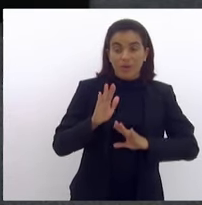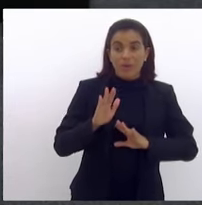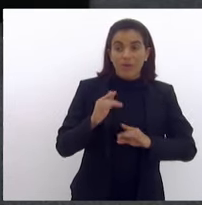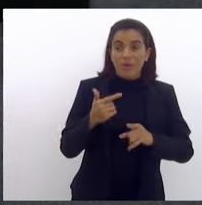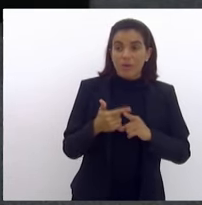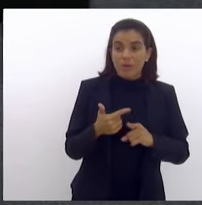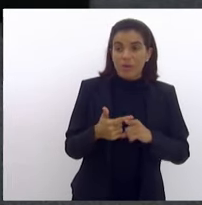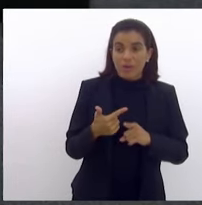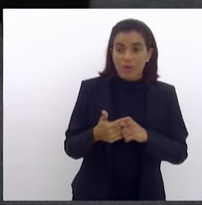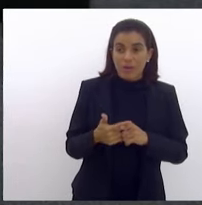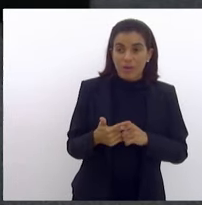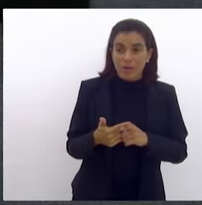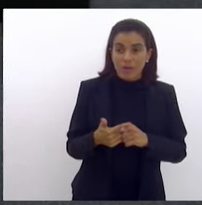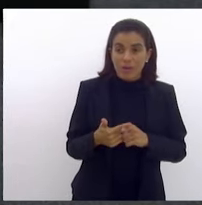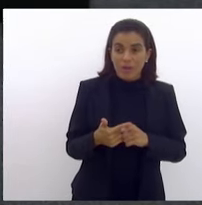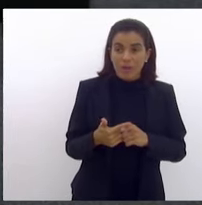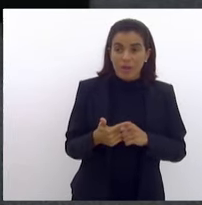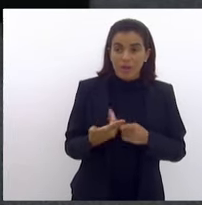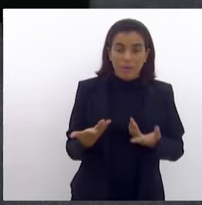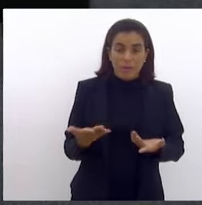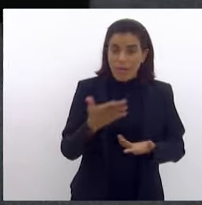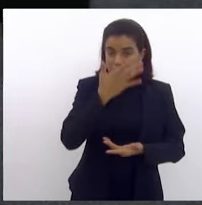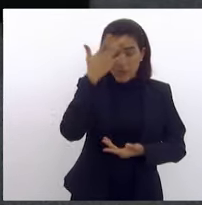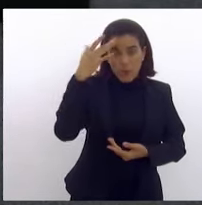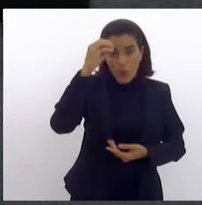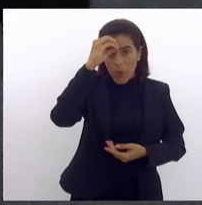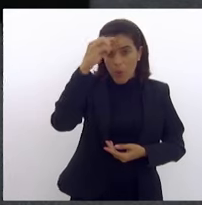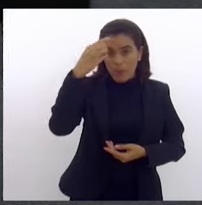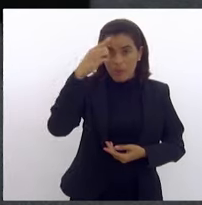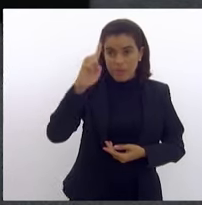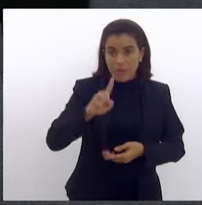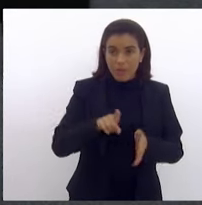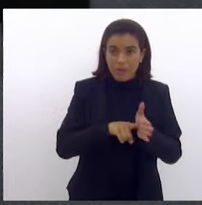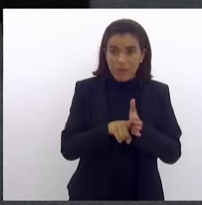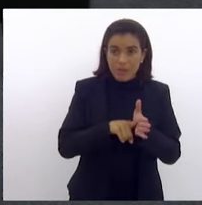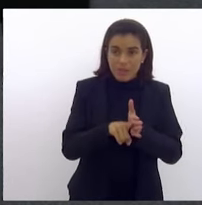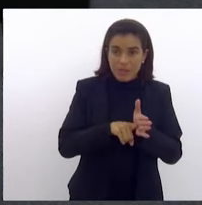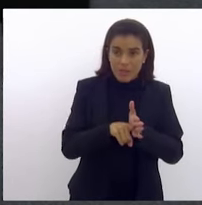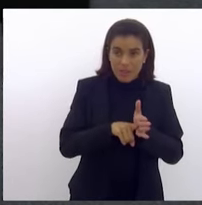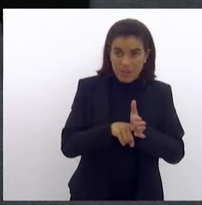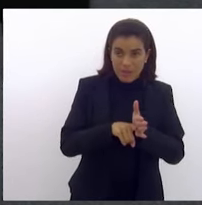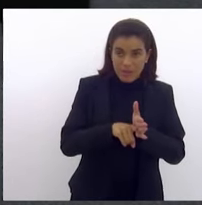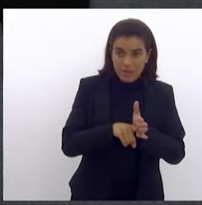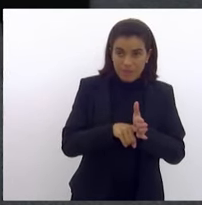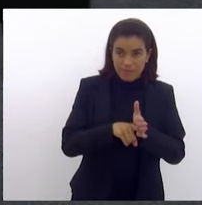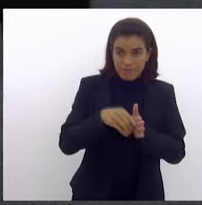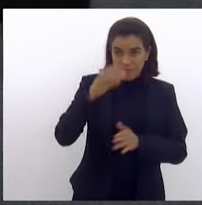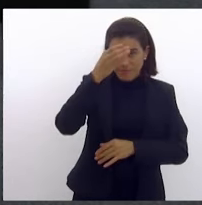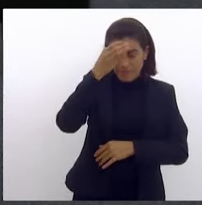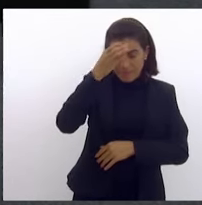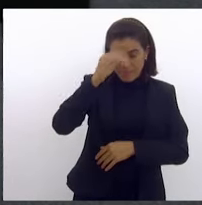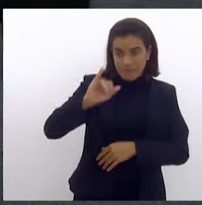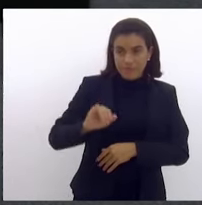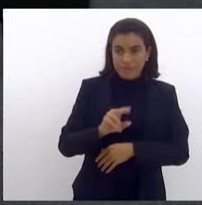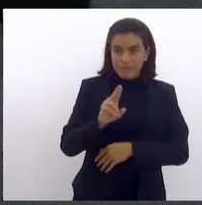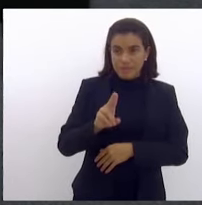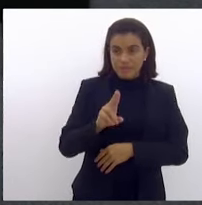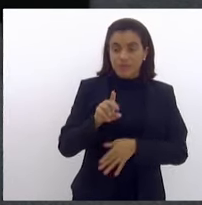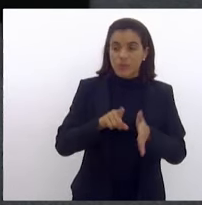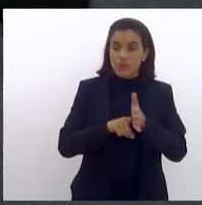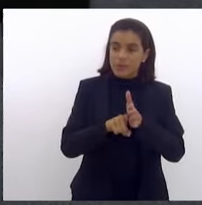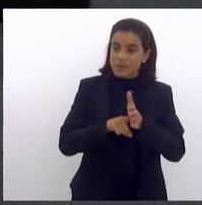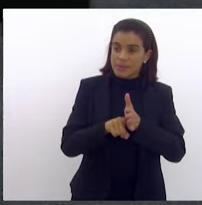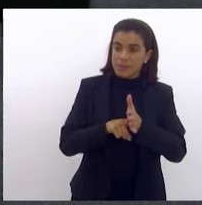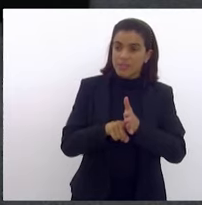porque muitas vezes as pessoas sequer sabem que o exame é esse, deputada Tia Ju. E a gente sabe que o